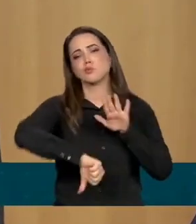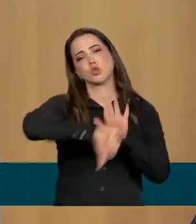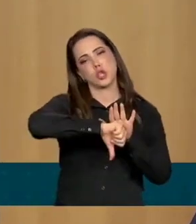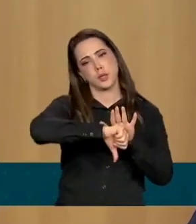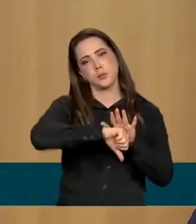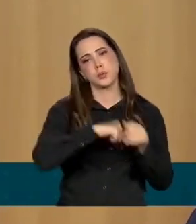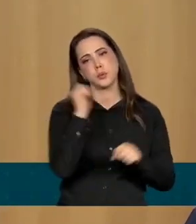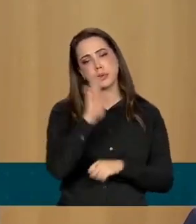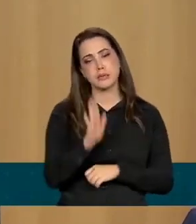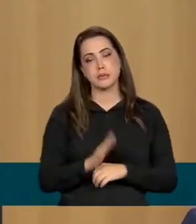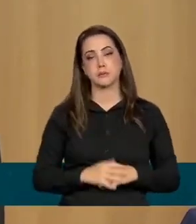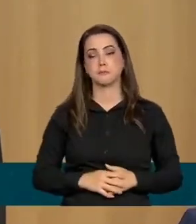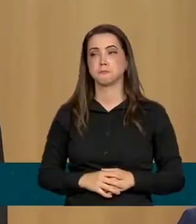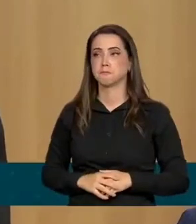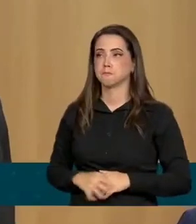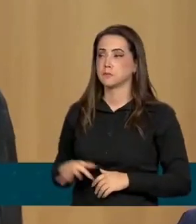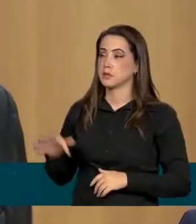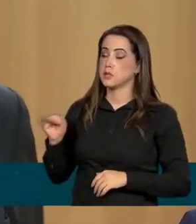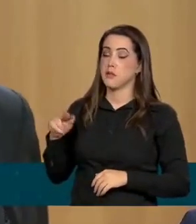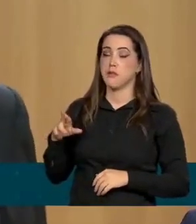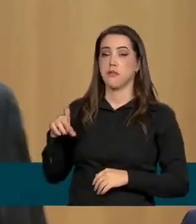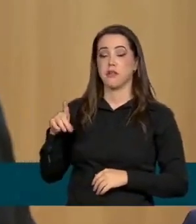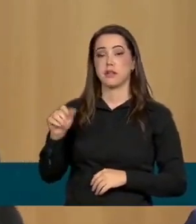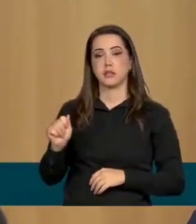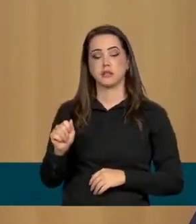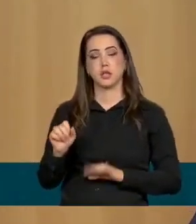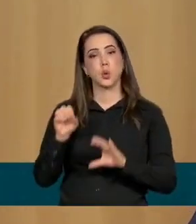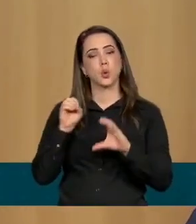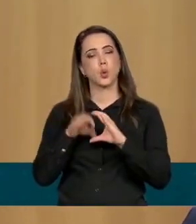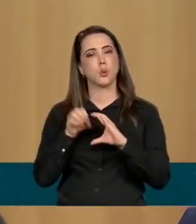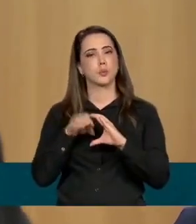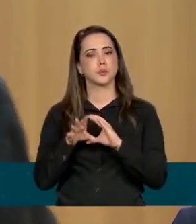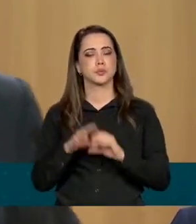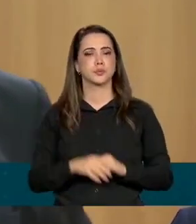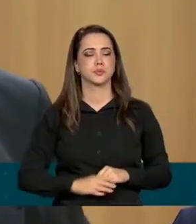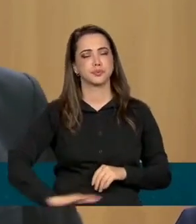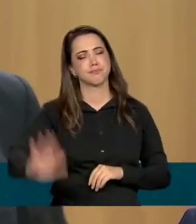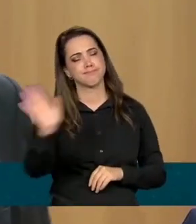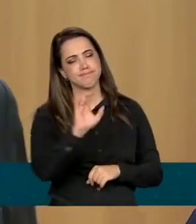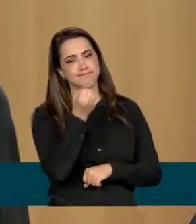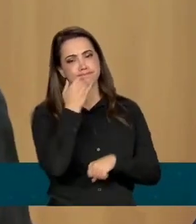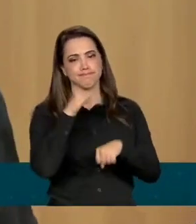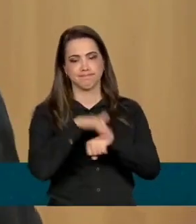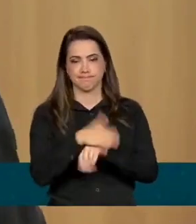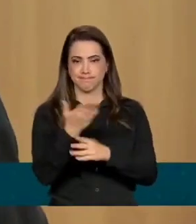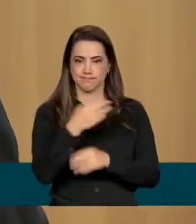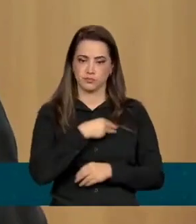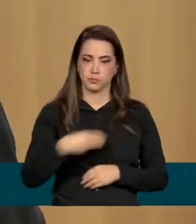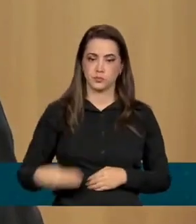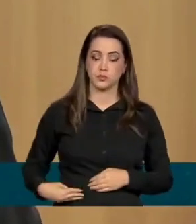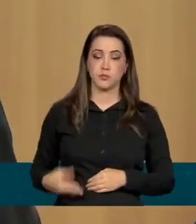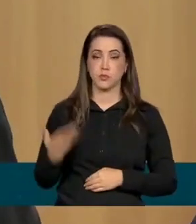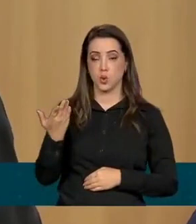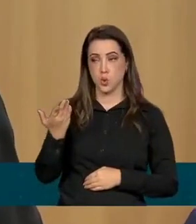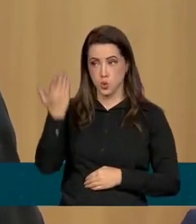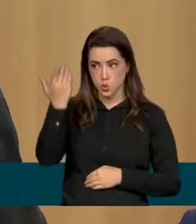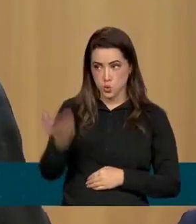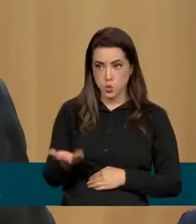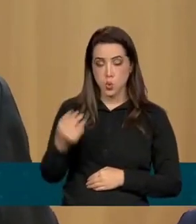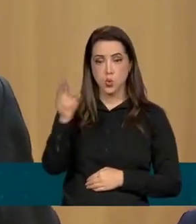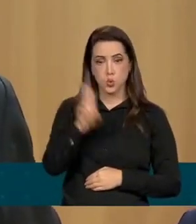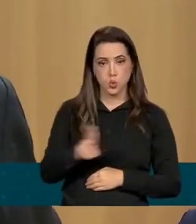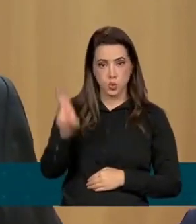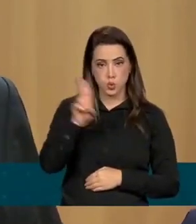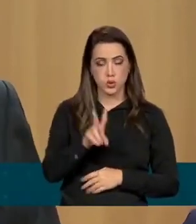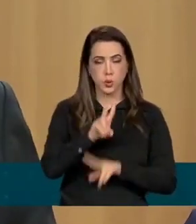Brasil. Fernanda Ruvená, Globo News. Boa tarde, ministro. O senhor usa uma expressão falando